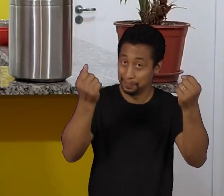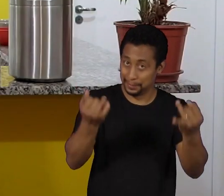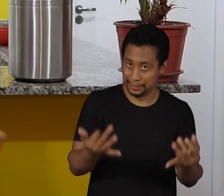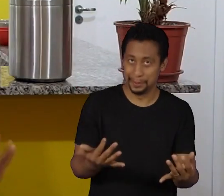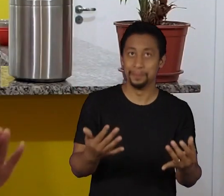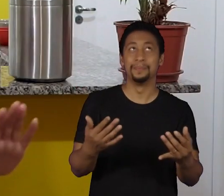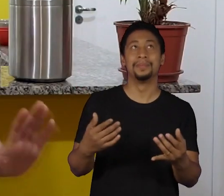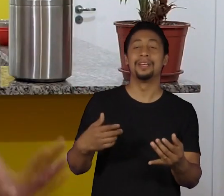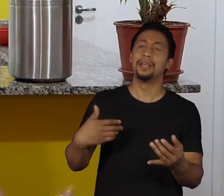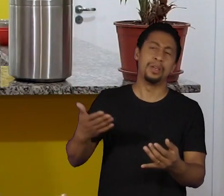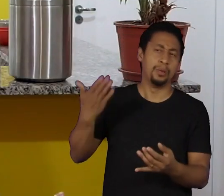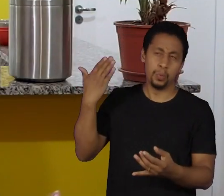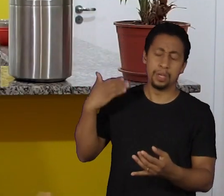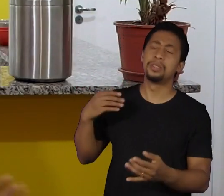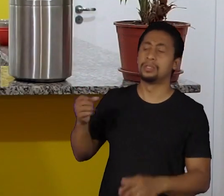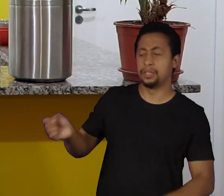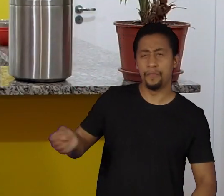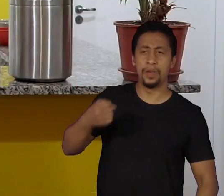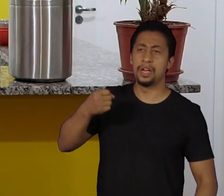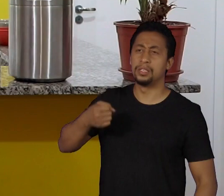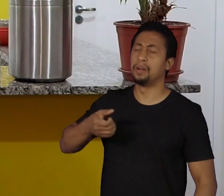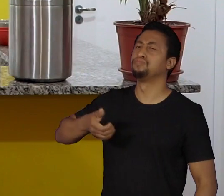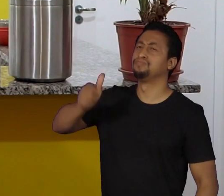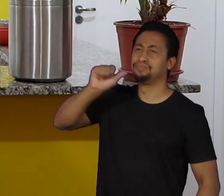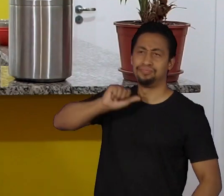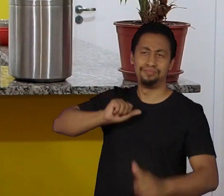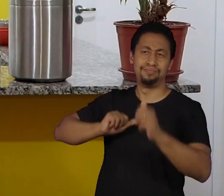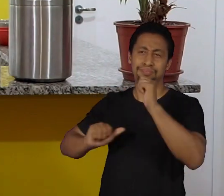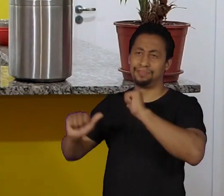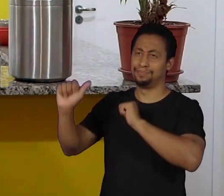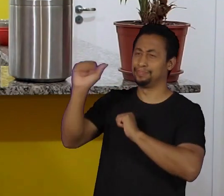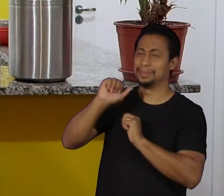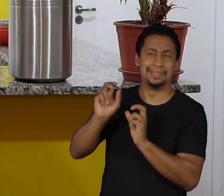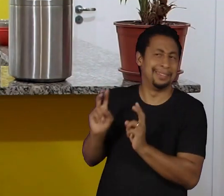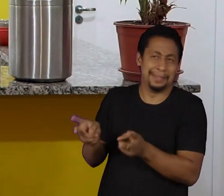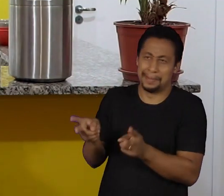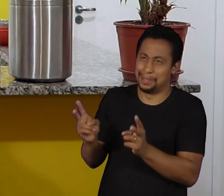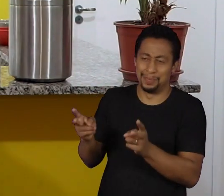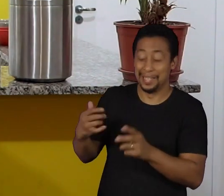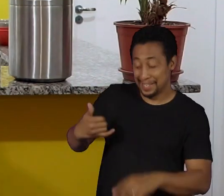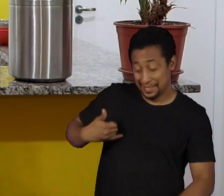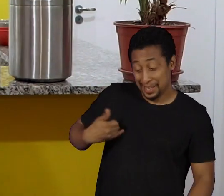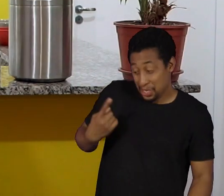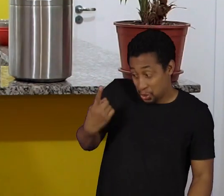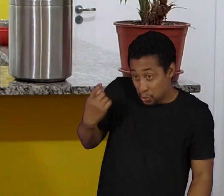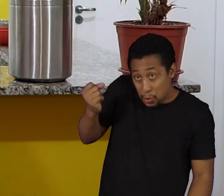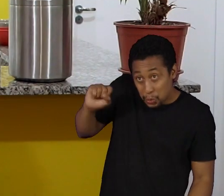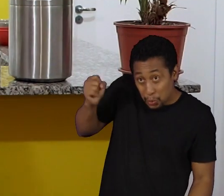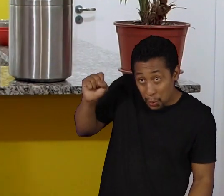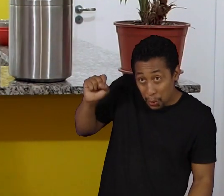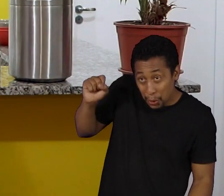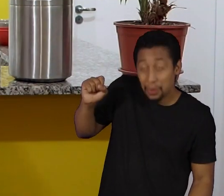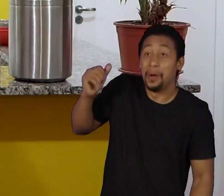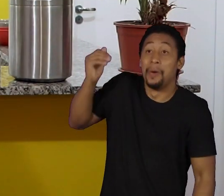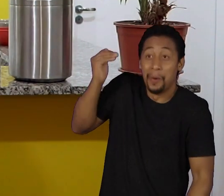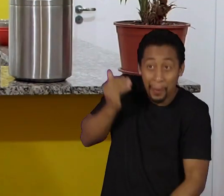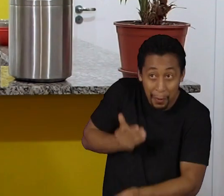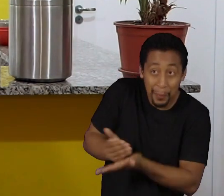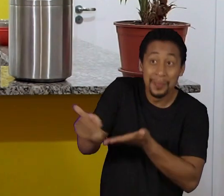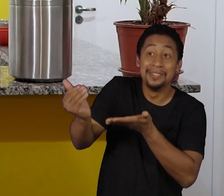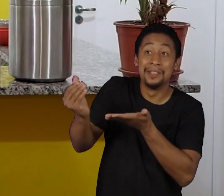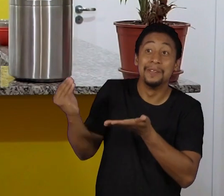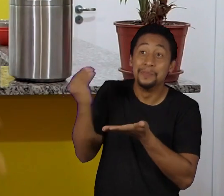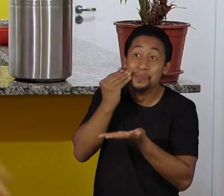fui bebedora de cerveja, né? Desde quando eu tinha meus 18 anos, eu